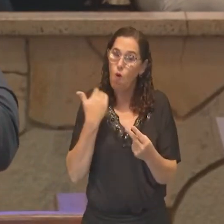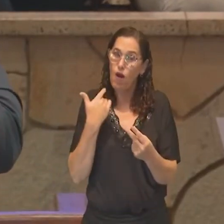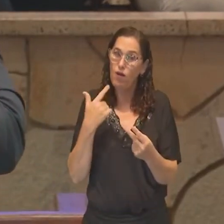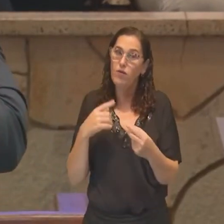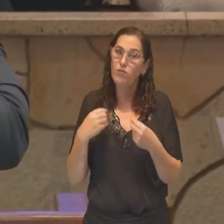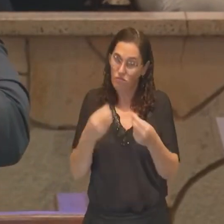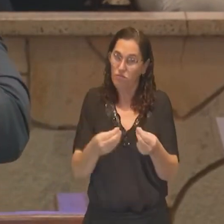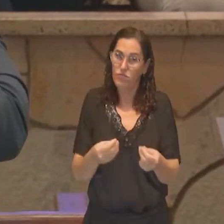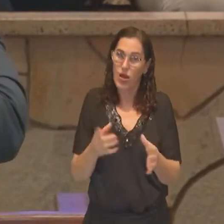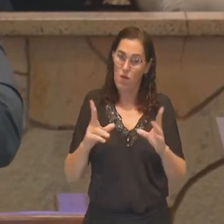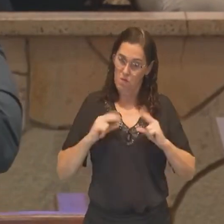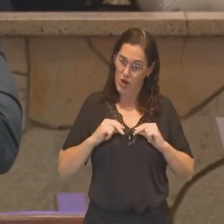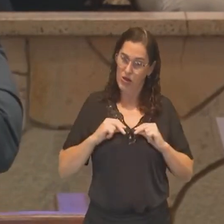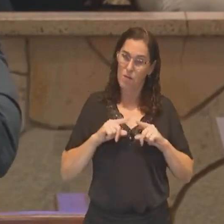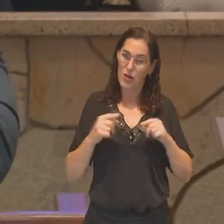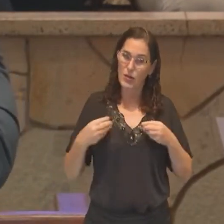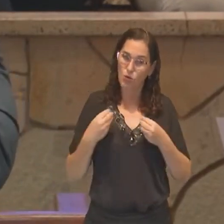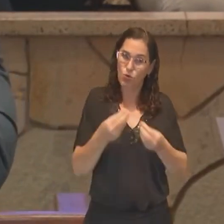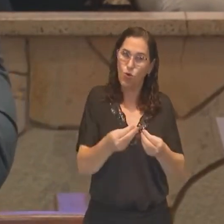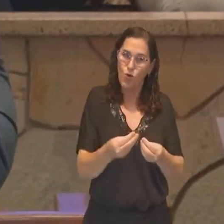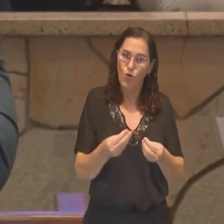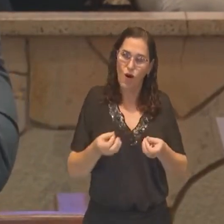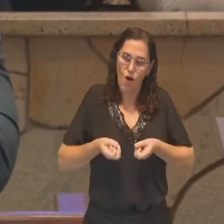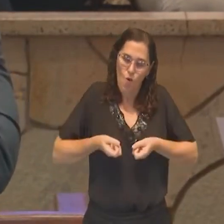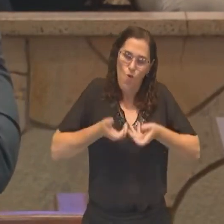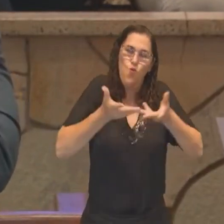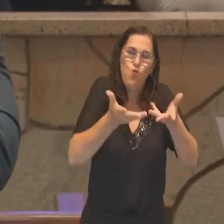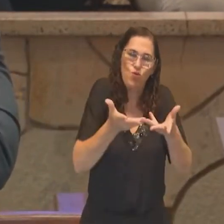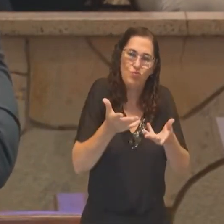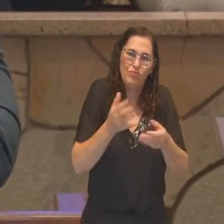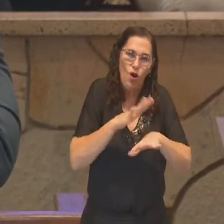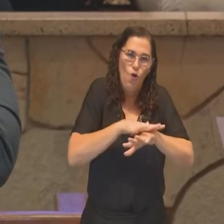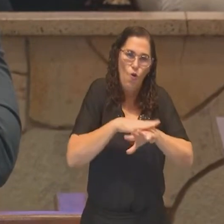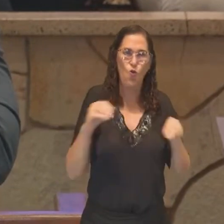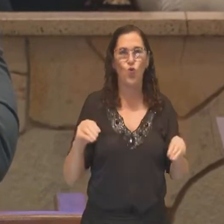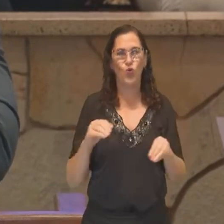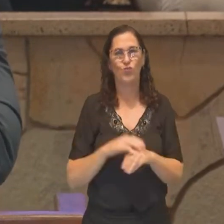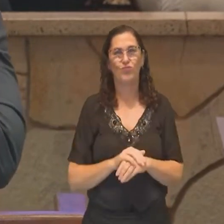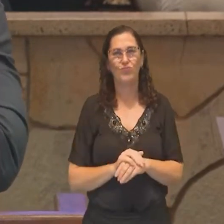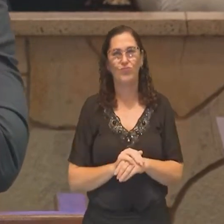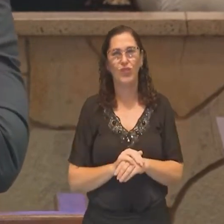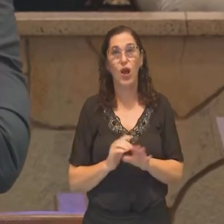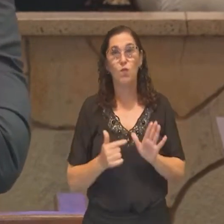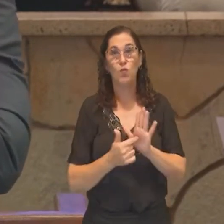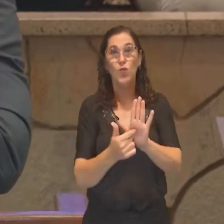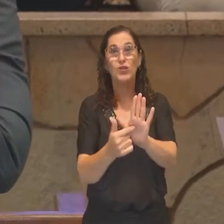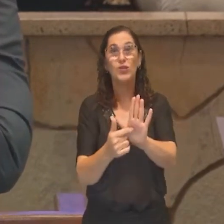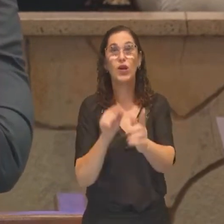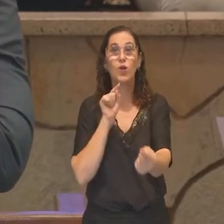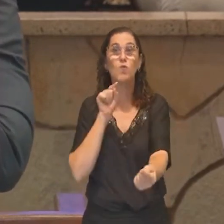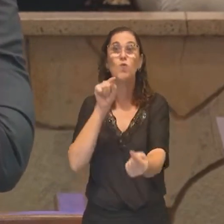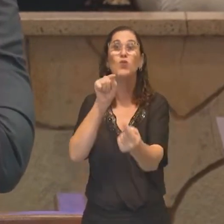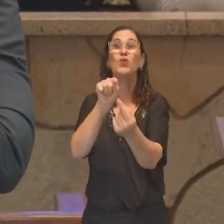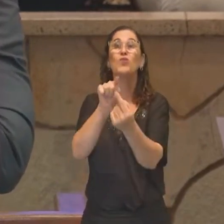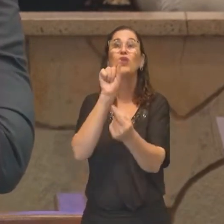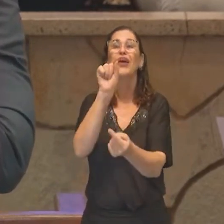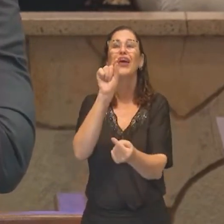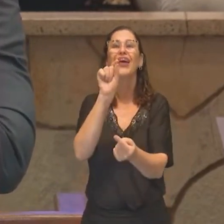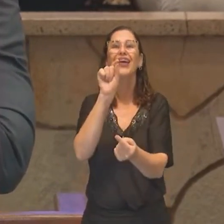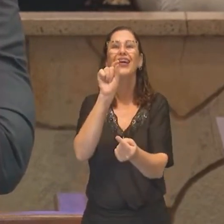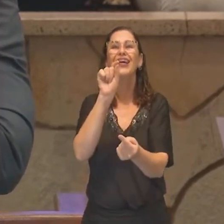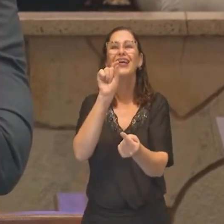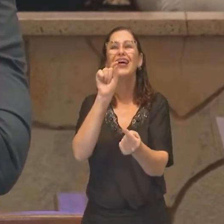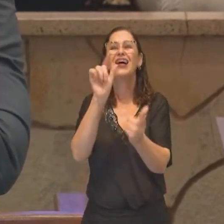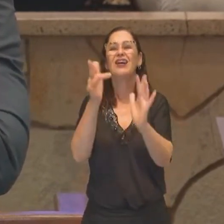mas eu cubro vocês com a minha graça. Já apontando para aquele